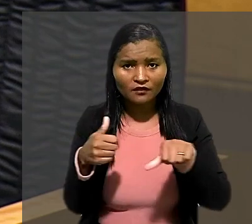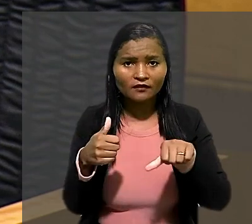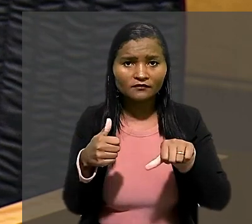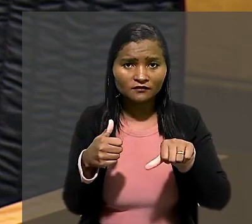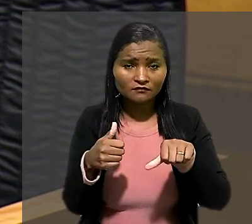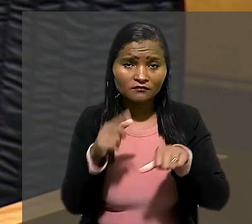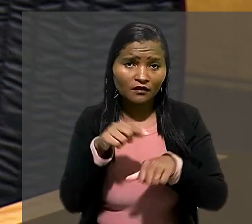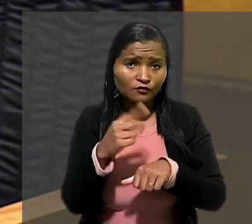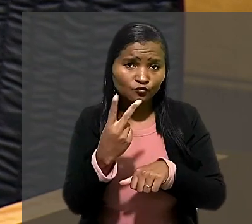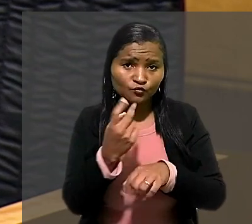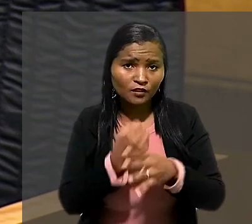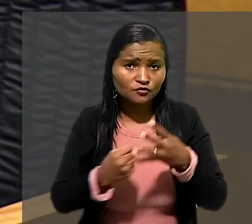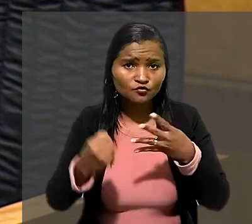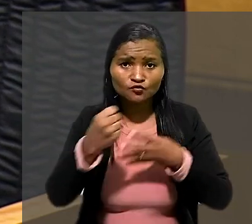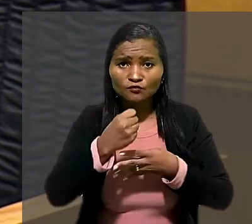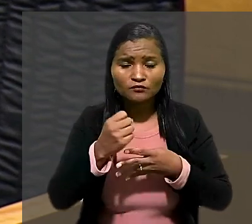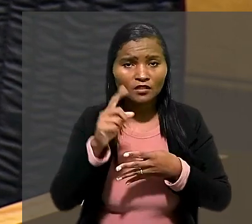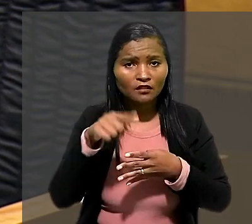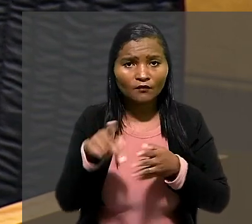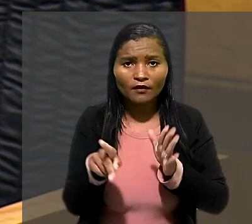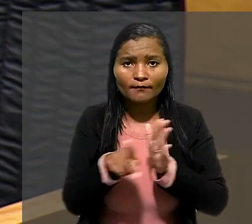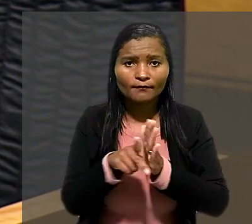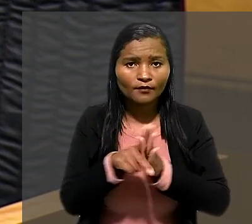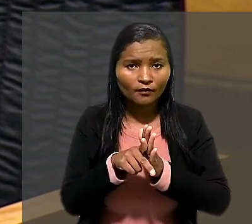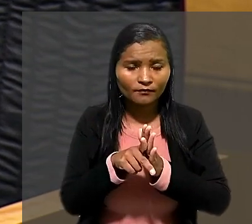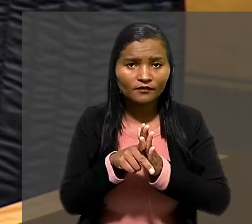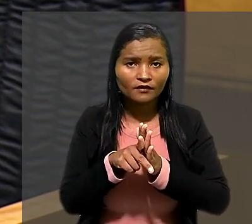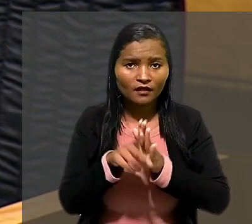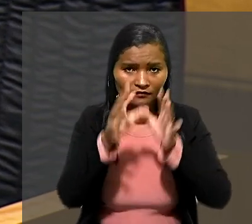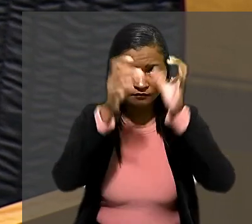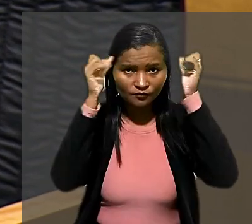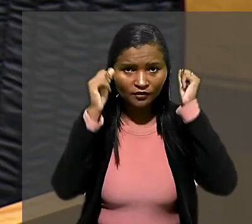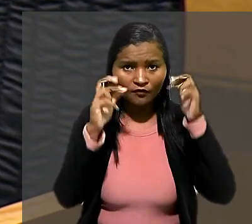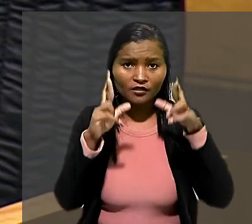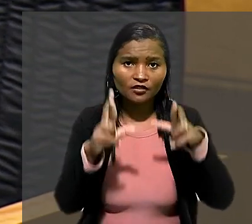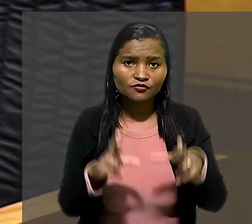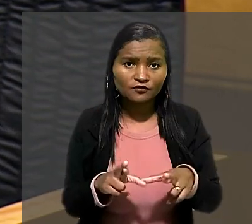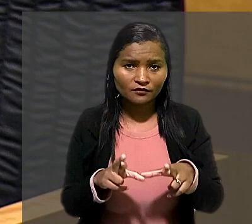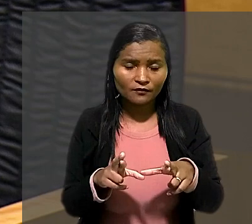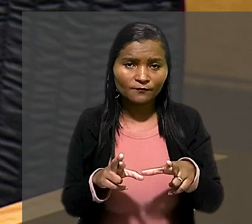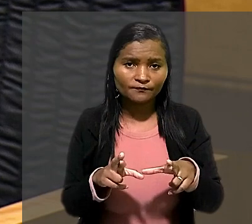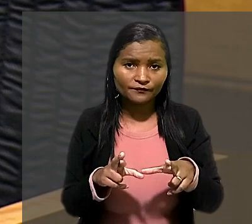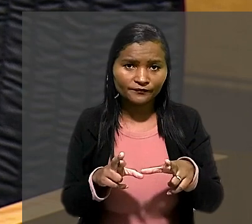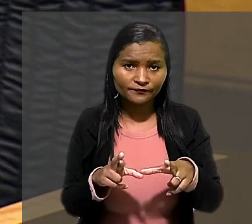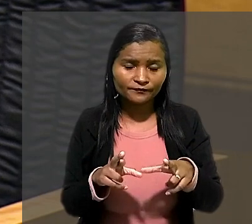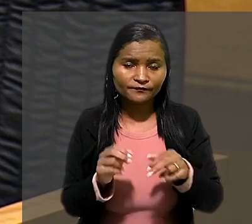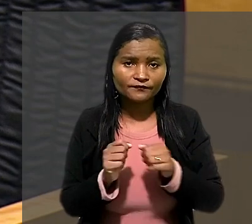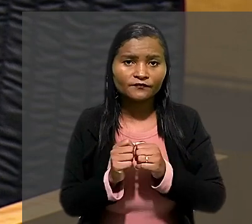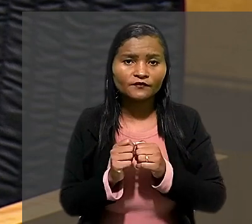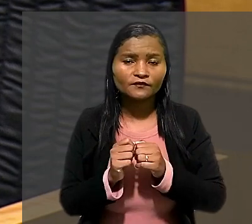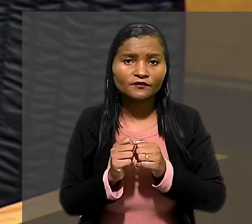contrariedade às duas súmulas. São duas súmulas que não são destinadas aos tribunais regionais.